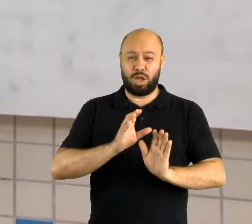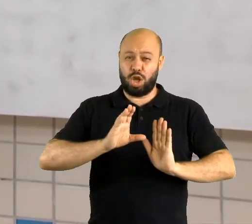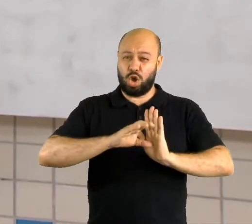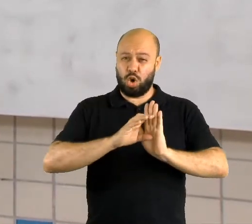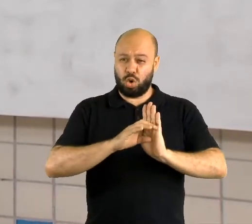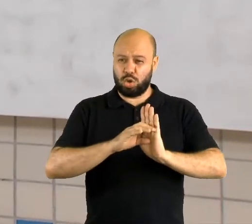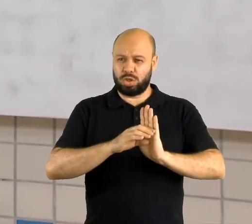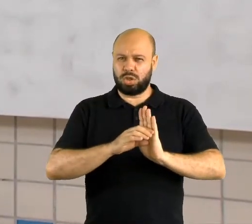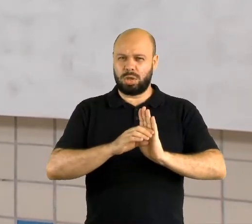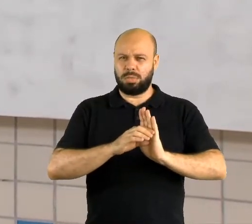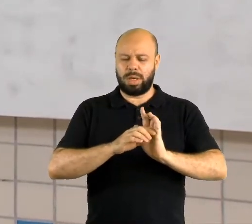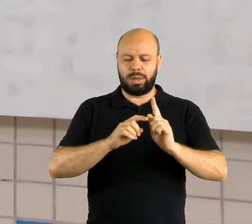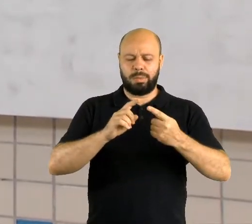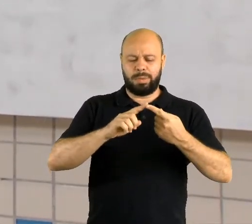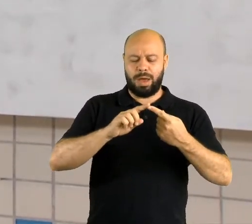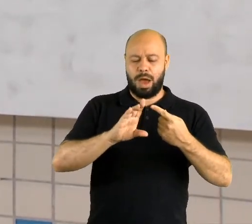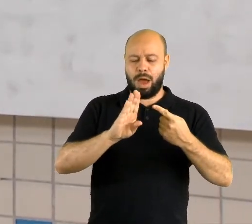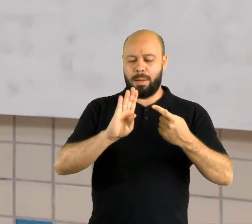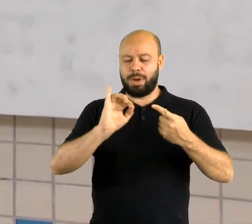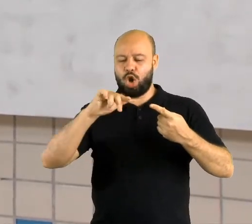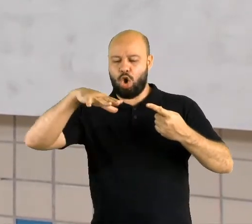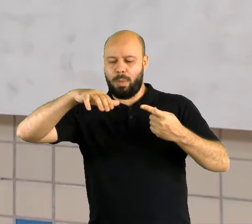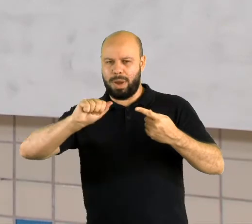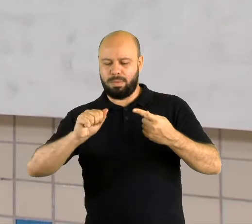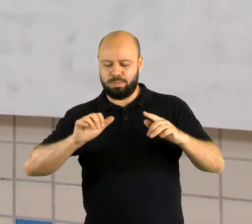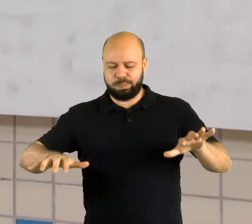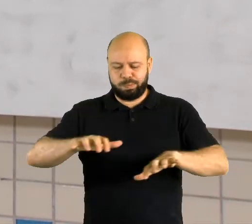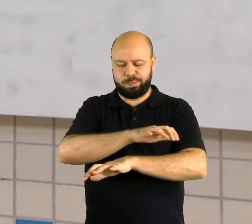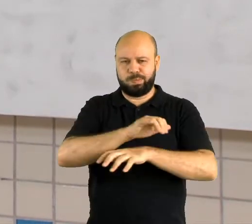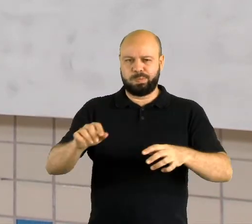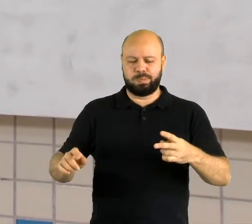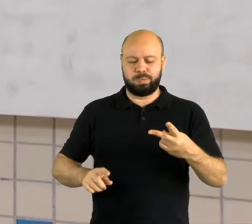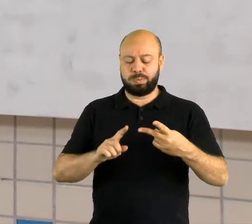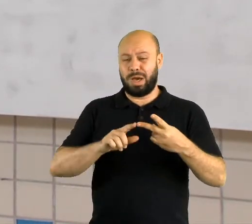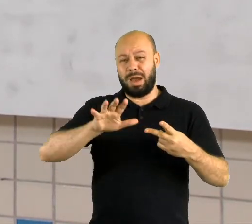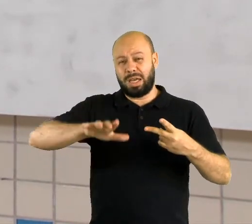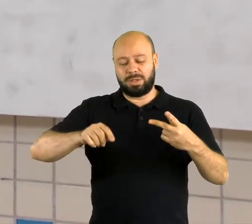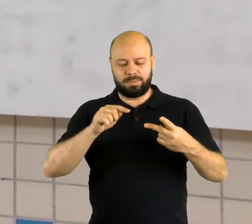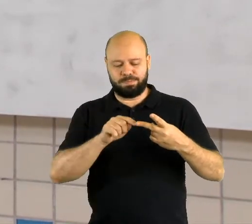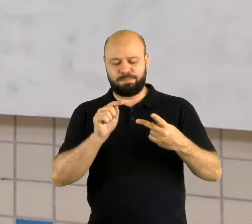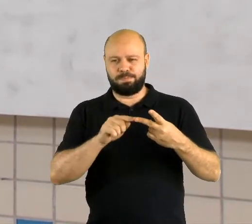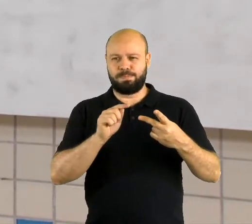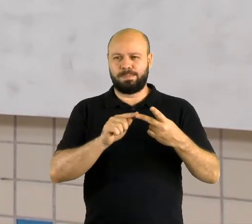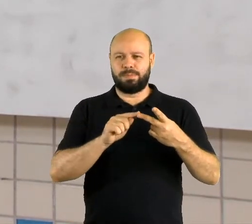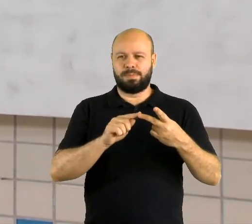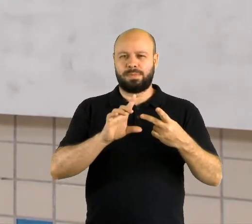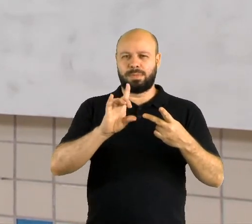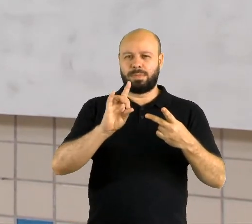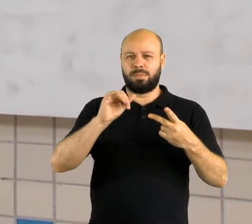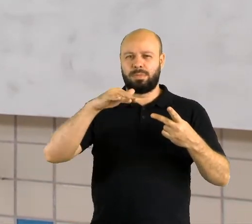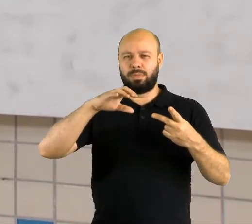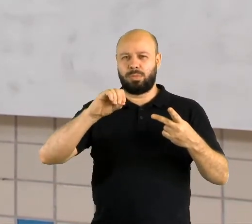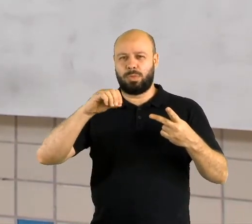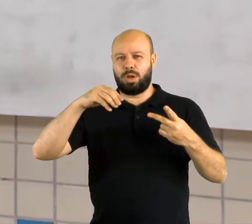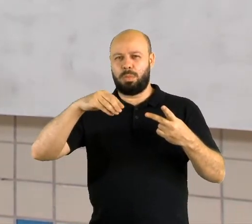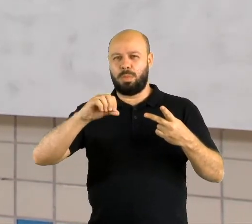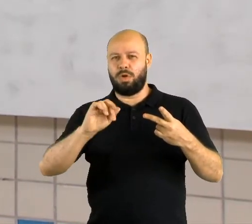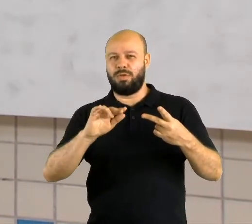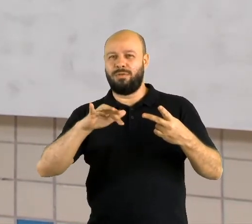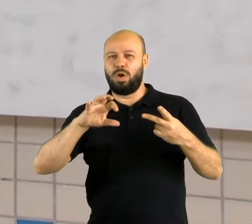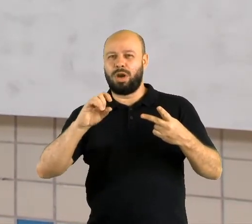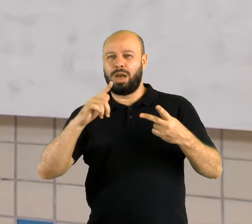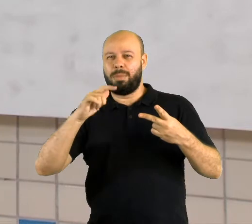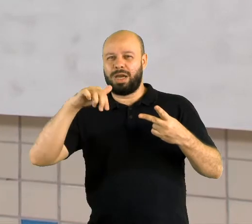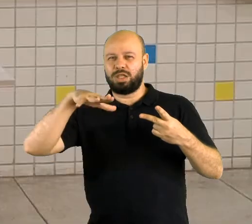a palavra bioma. Outras vezes vocês vão ver o conceito, essa palavra, domínio morfoclimático, são